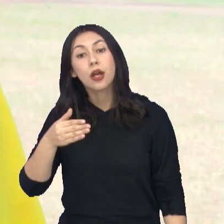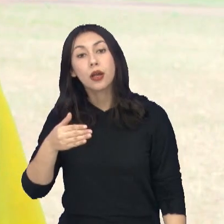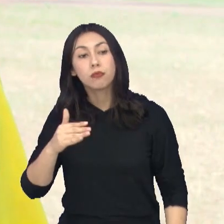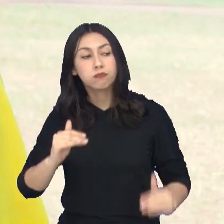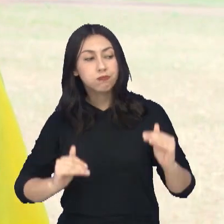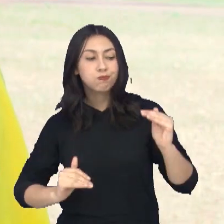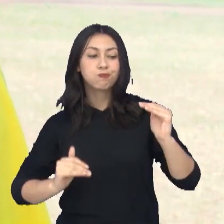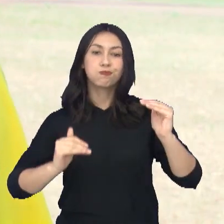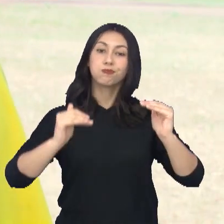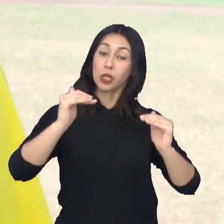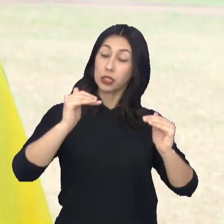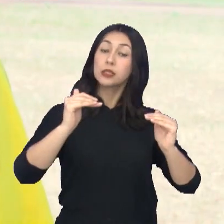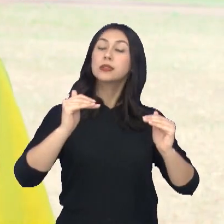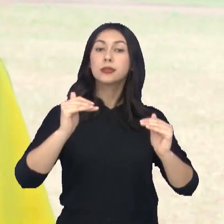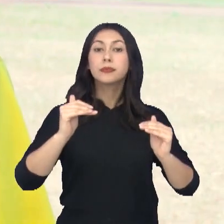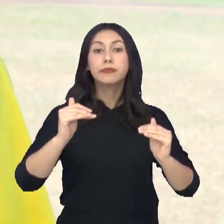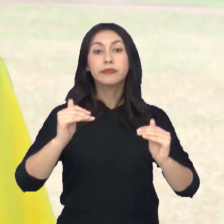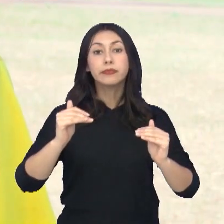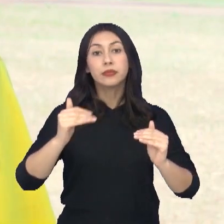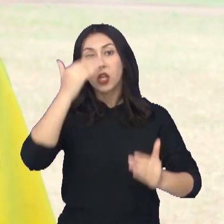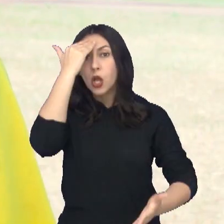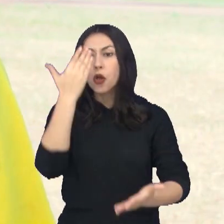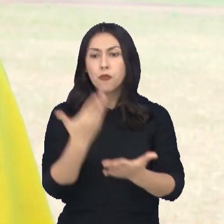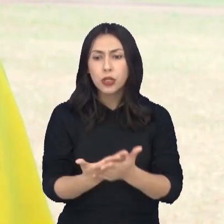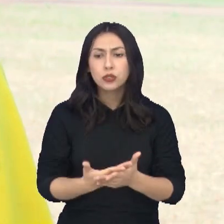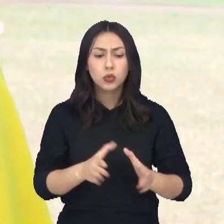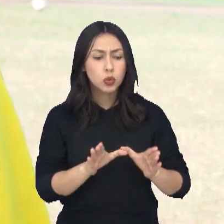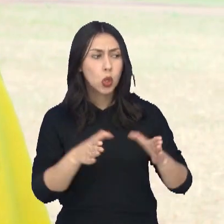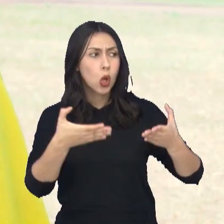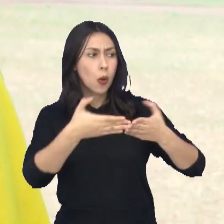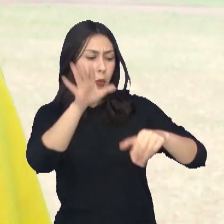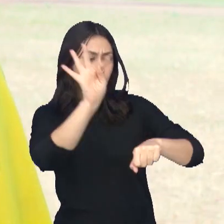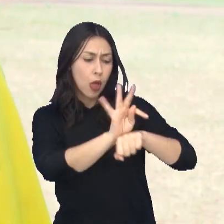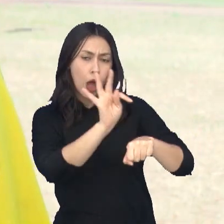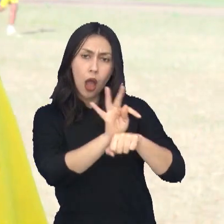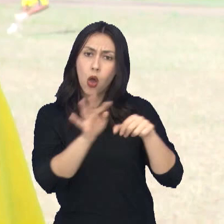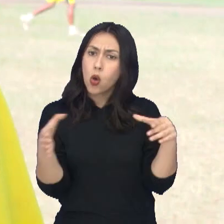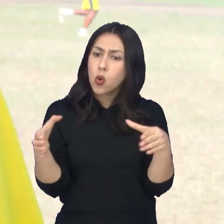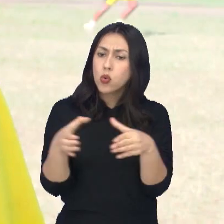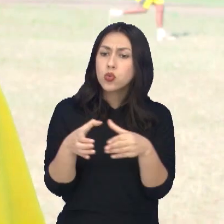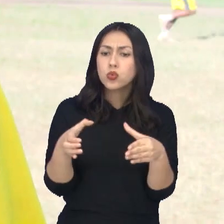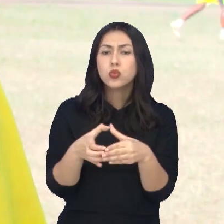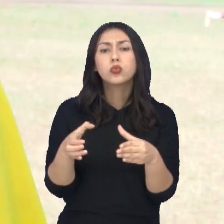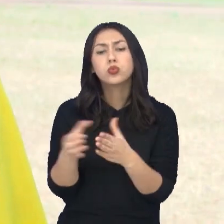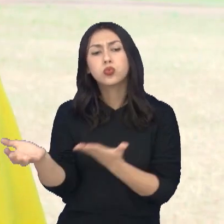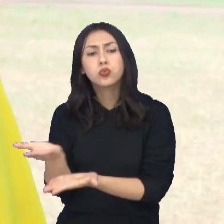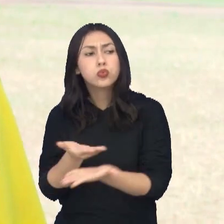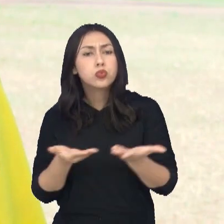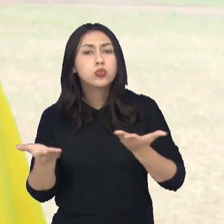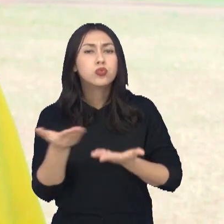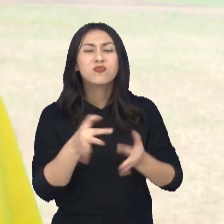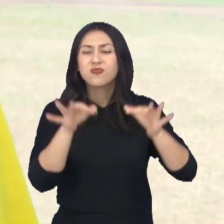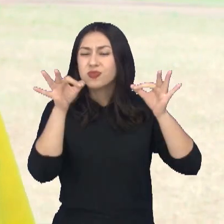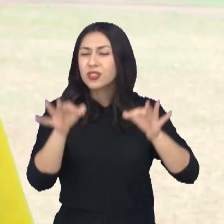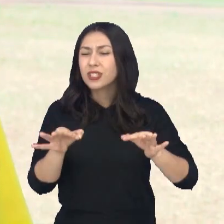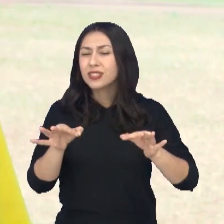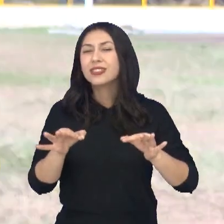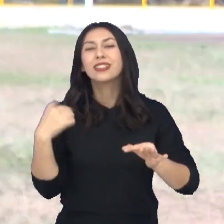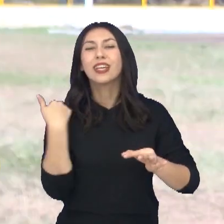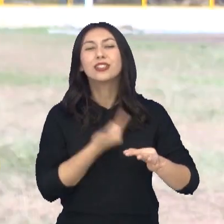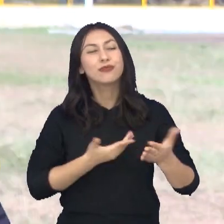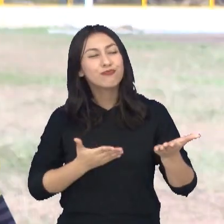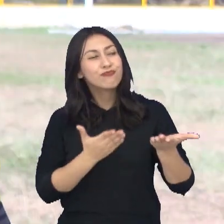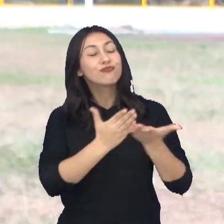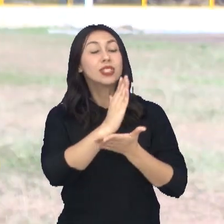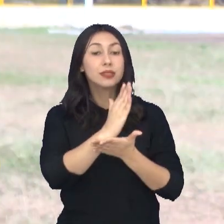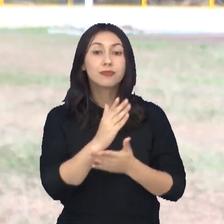dessa maneira e, com a confiança na comissão técnica, em todo o grupo, tenho certeza que no final das contas vamos sair classificados.